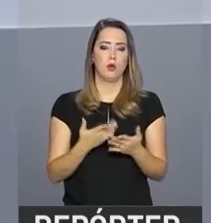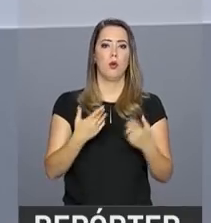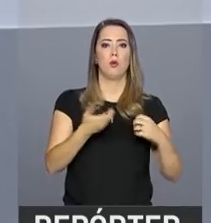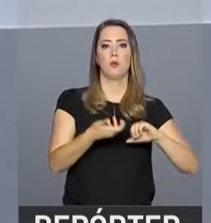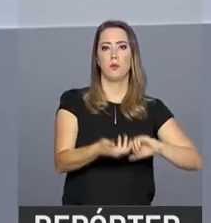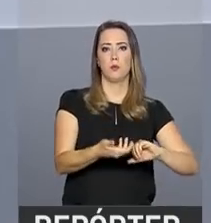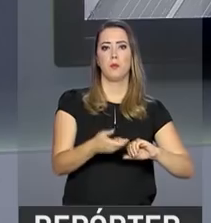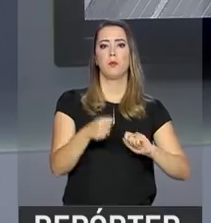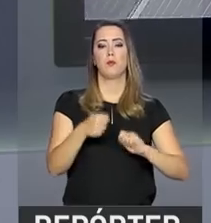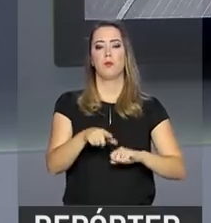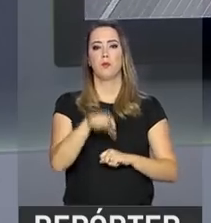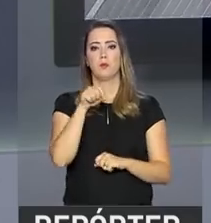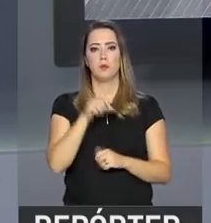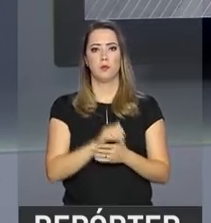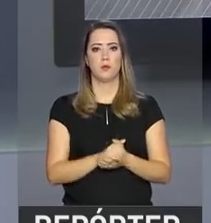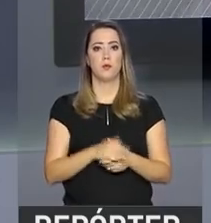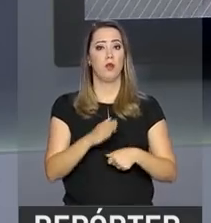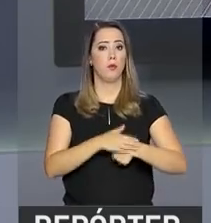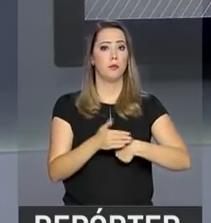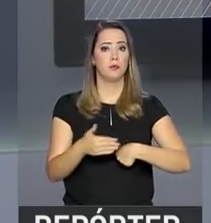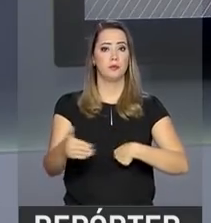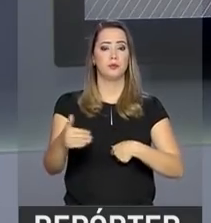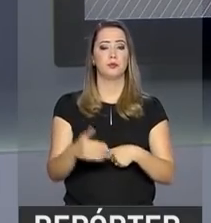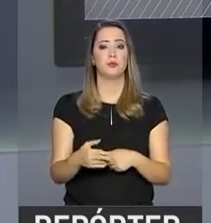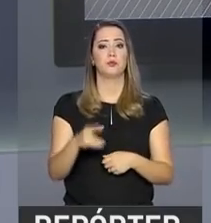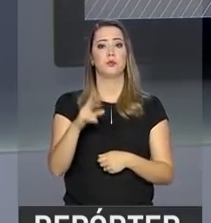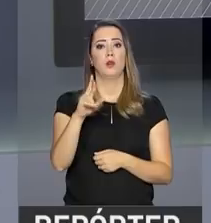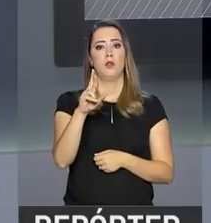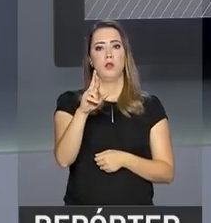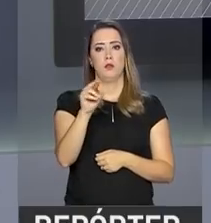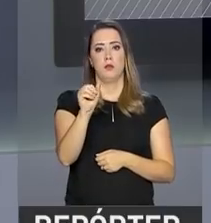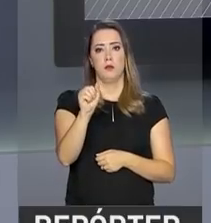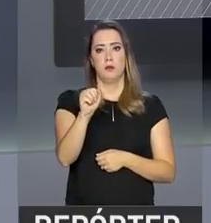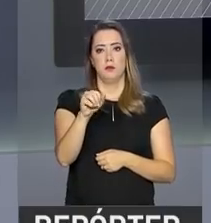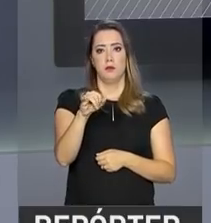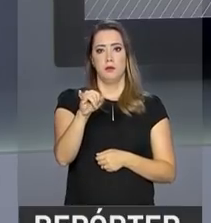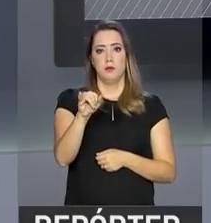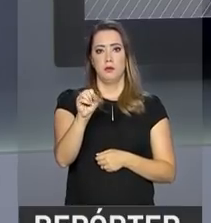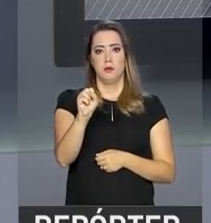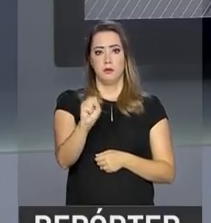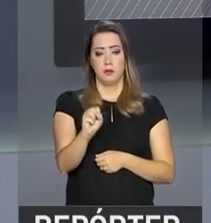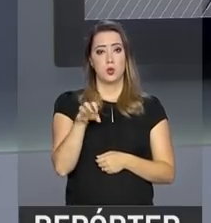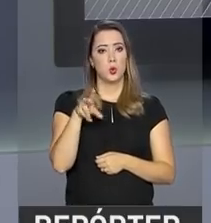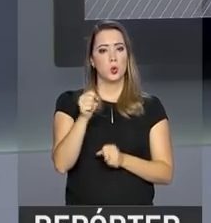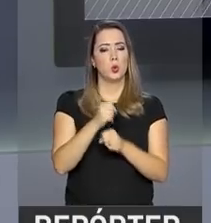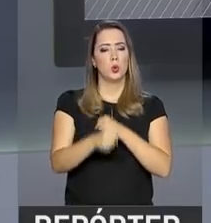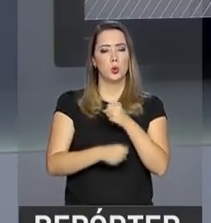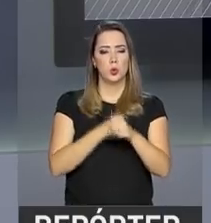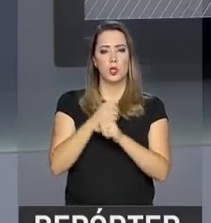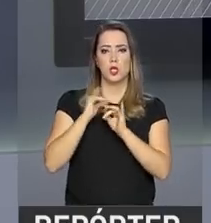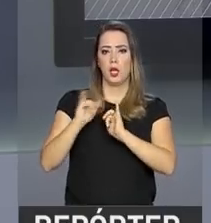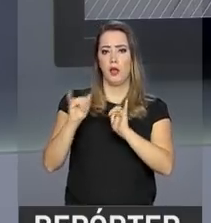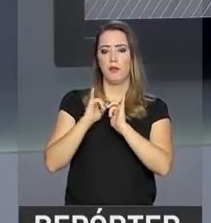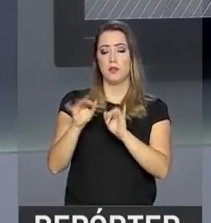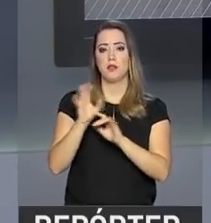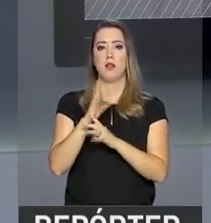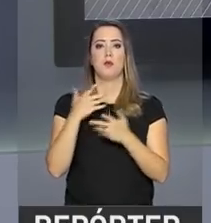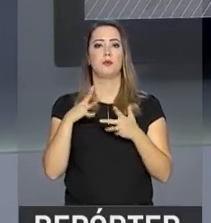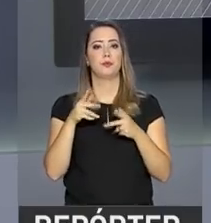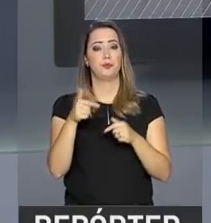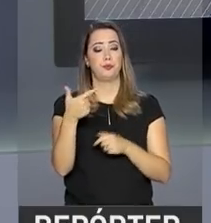nacional o prazo para a entrega da declaração da rais relação anual de informações sociais de